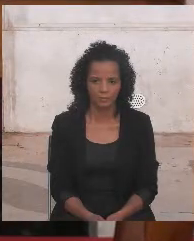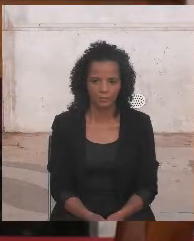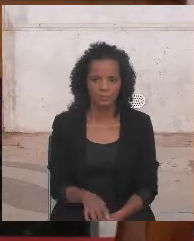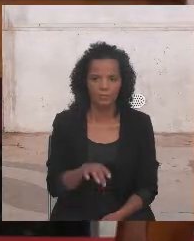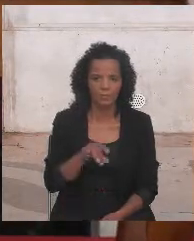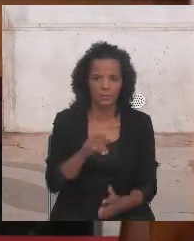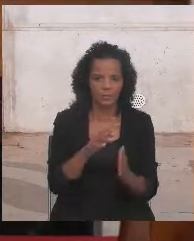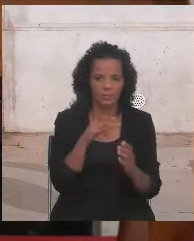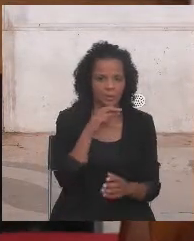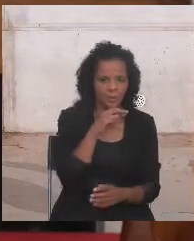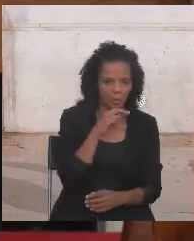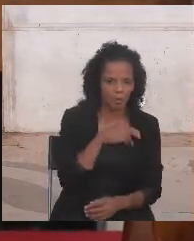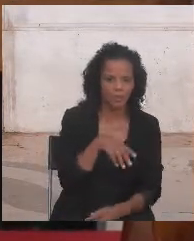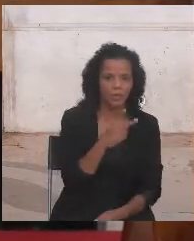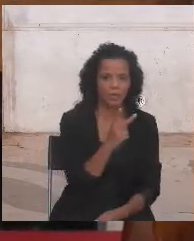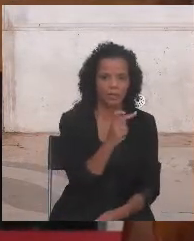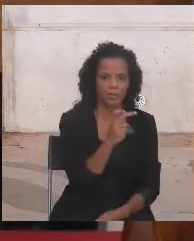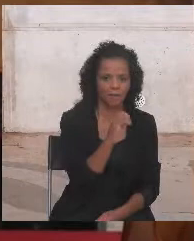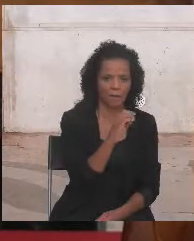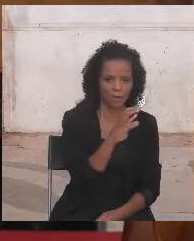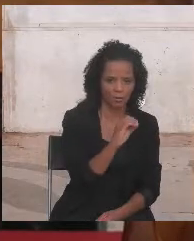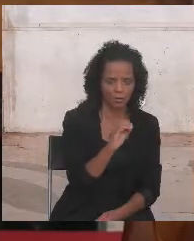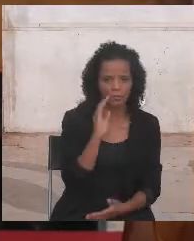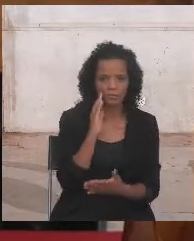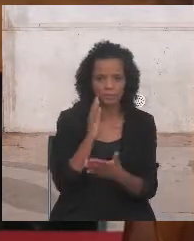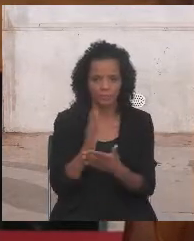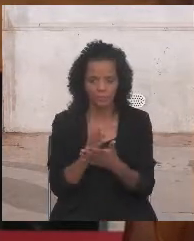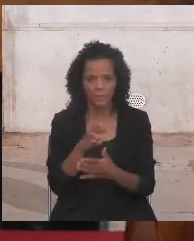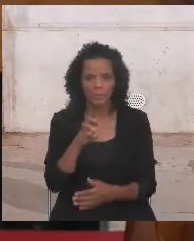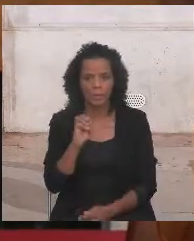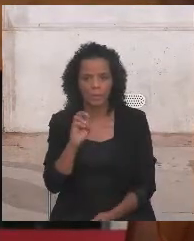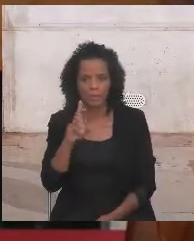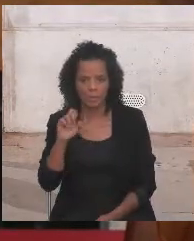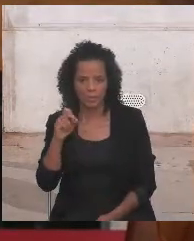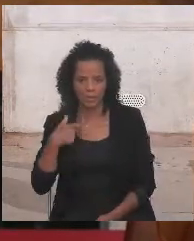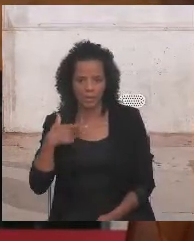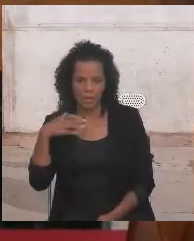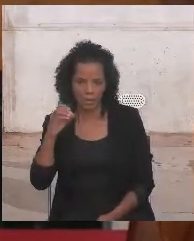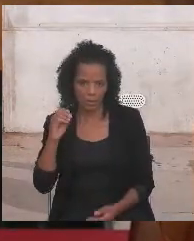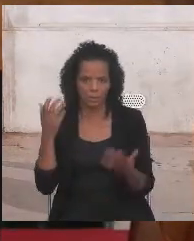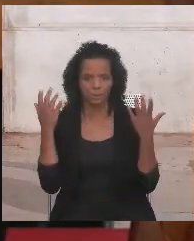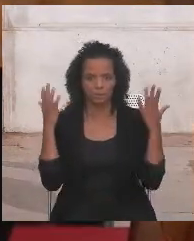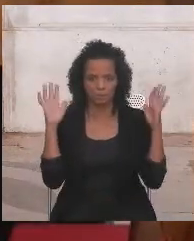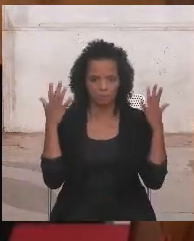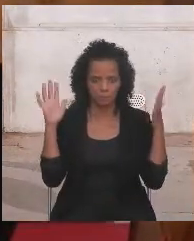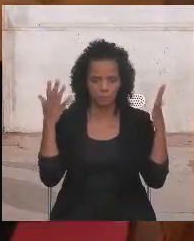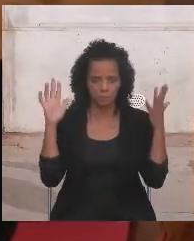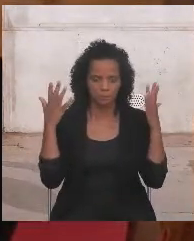Santo António, Vasco André Lopes Veiga Morgado.